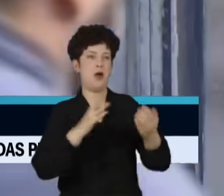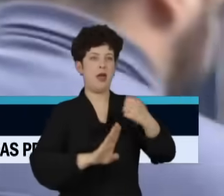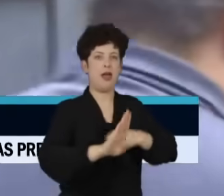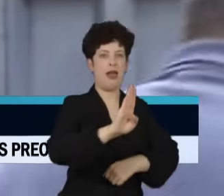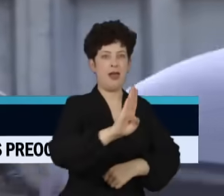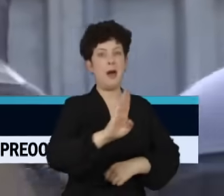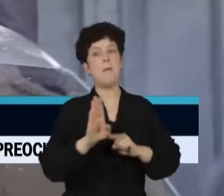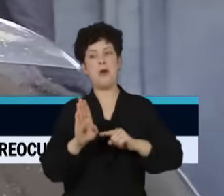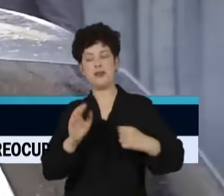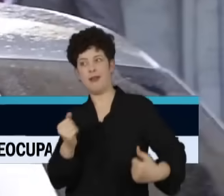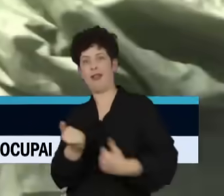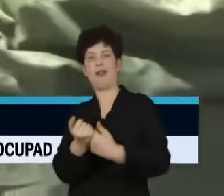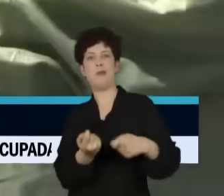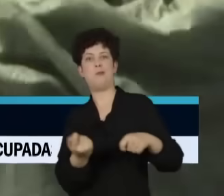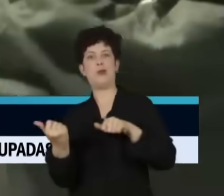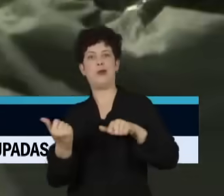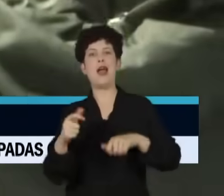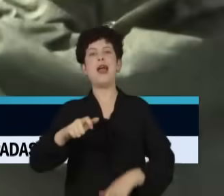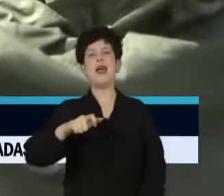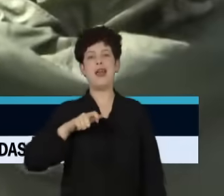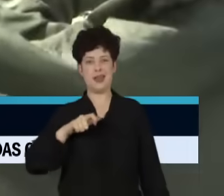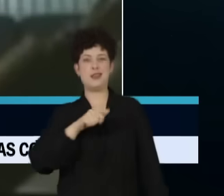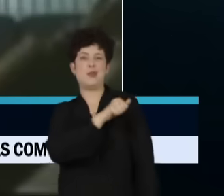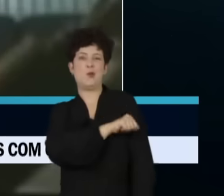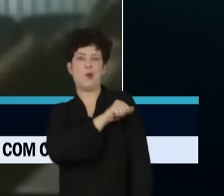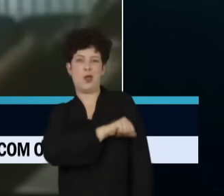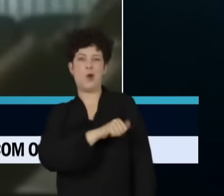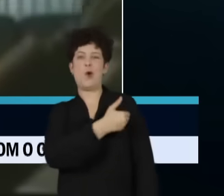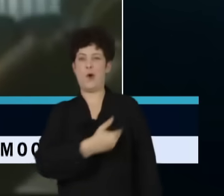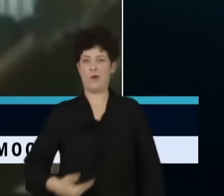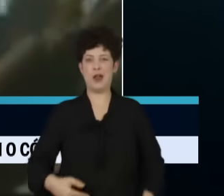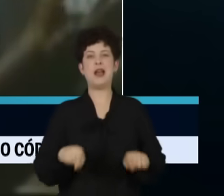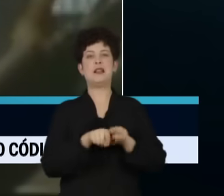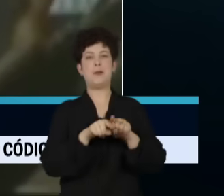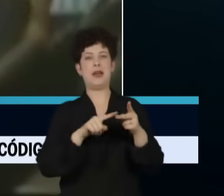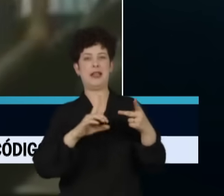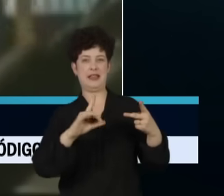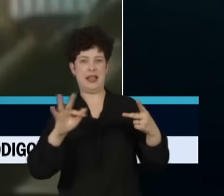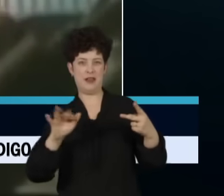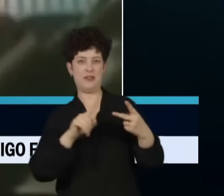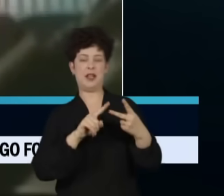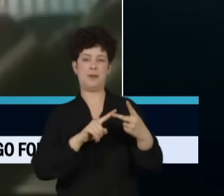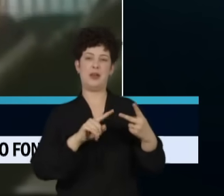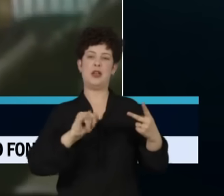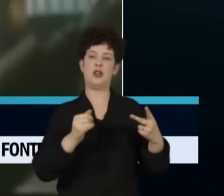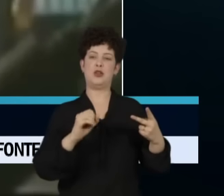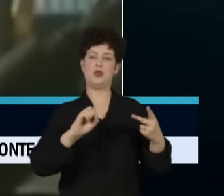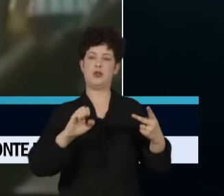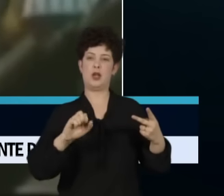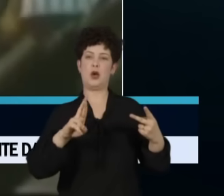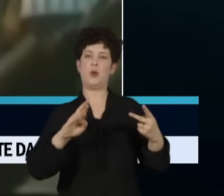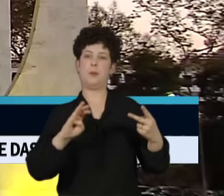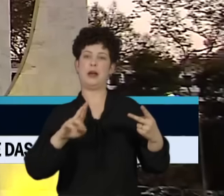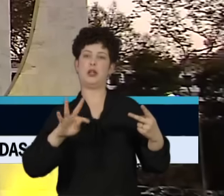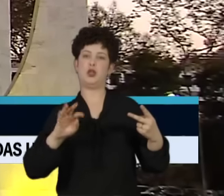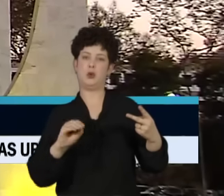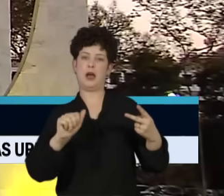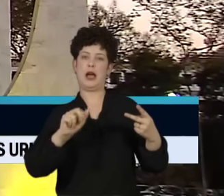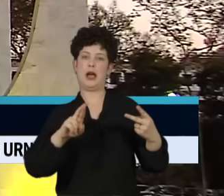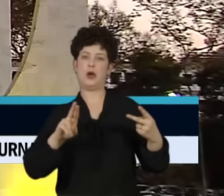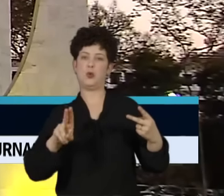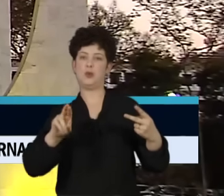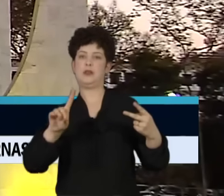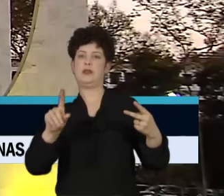É o caso do ex-governador do Rio, Anthony Garotinho e o do Distrito Federal, José Roberto Arruda. Nos bastidores, a